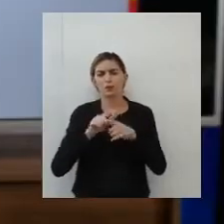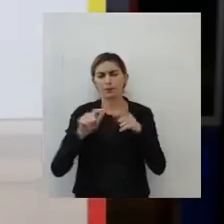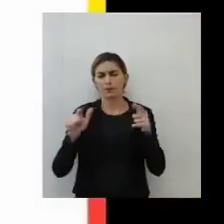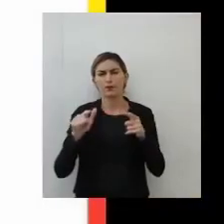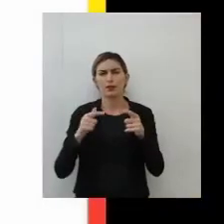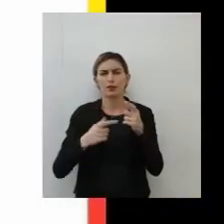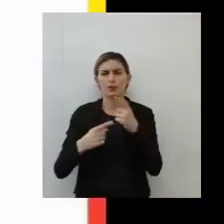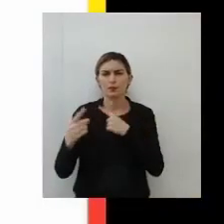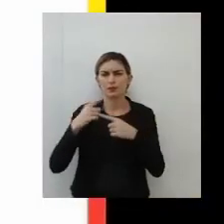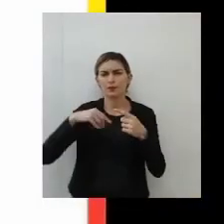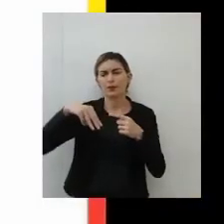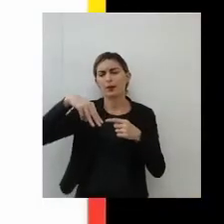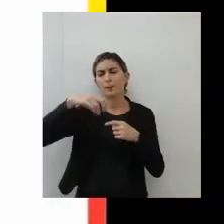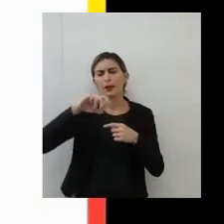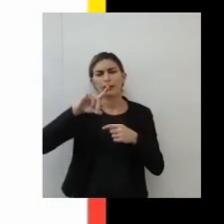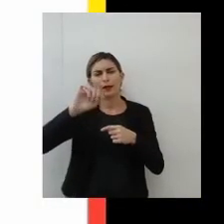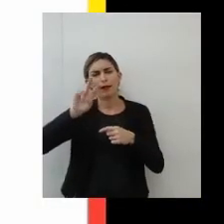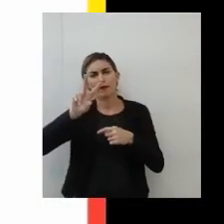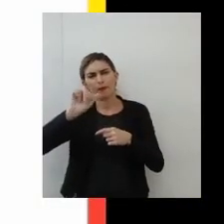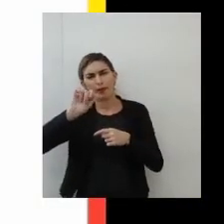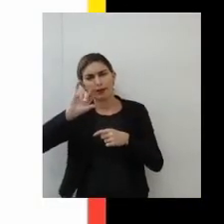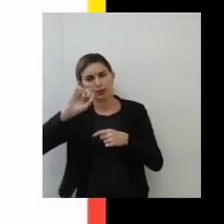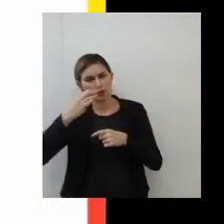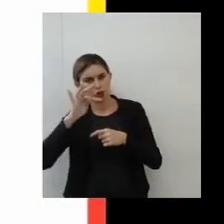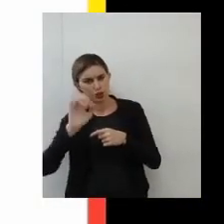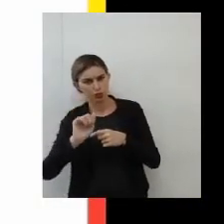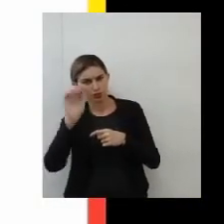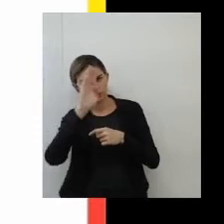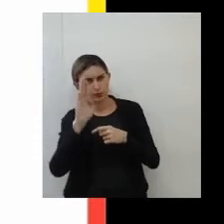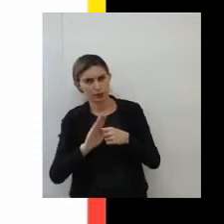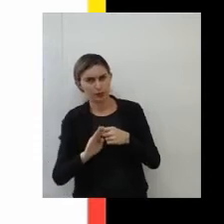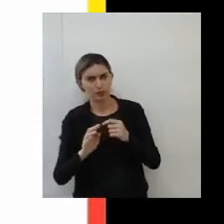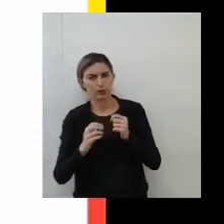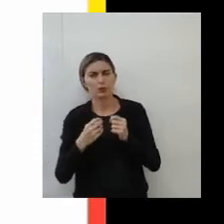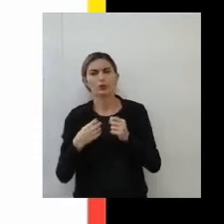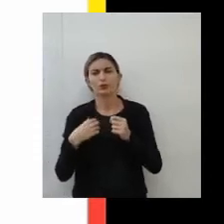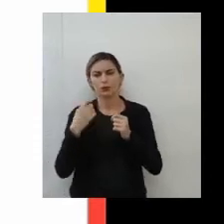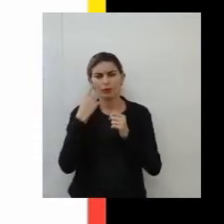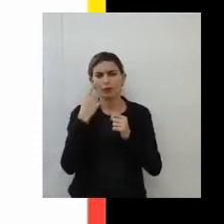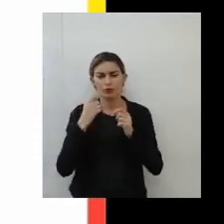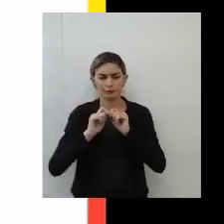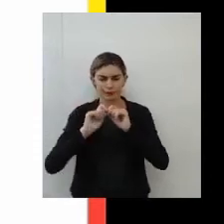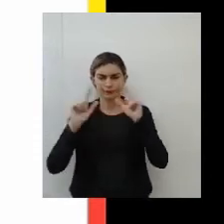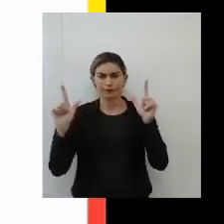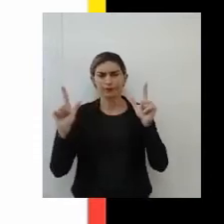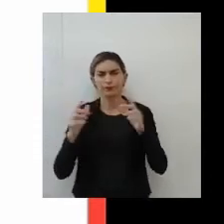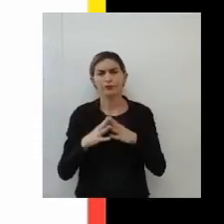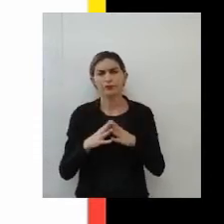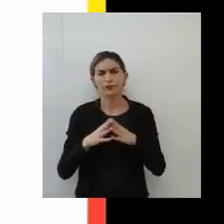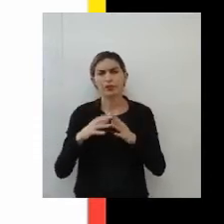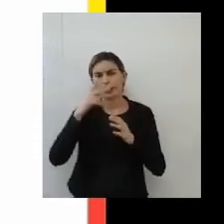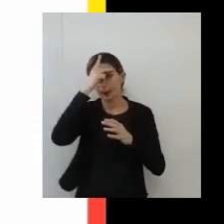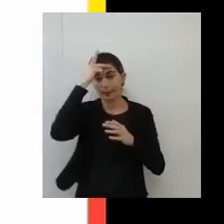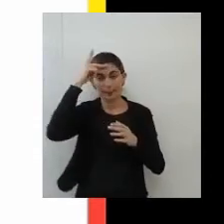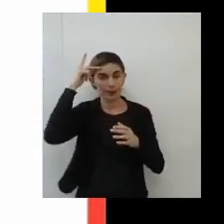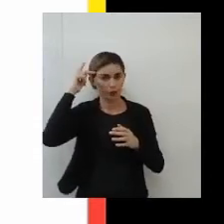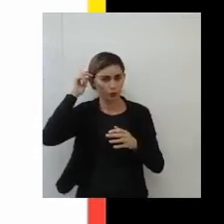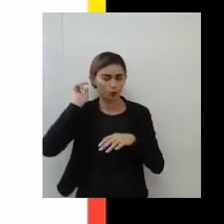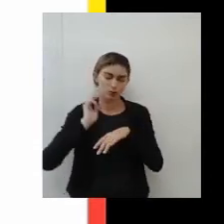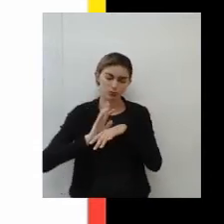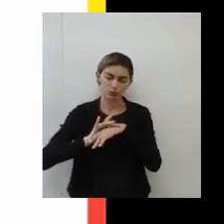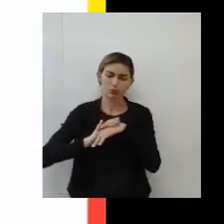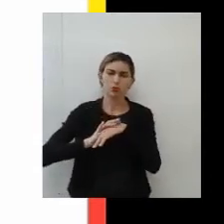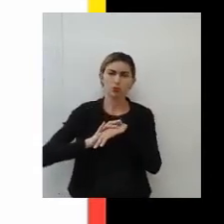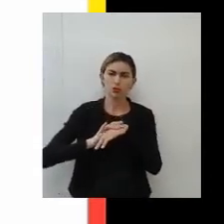maiores medievalistas brasileiros. Tá? Corta para o slide rapidinho. Nós temos aí, a pessoa